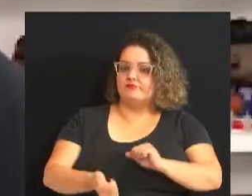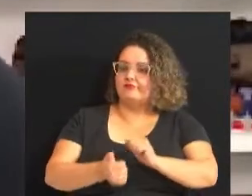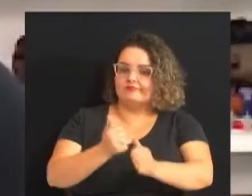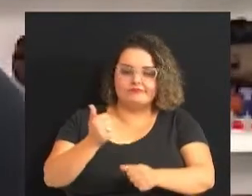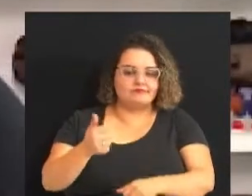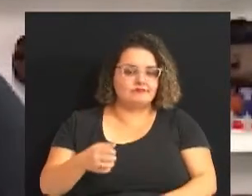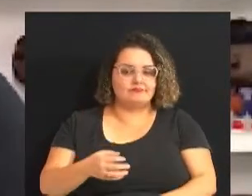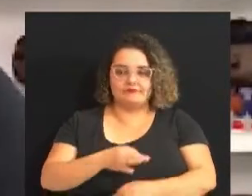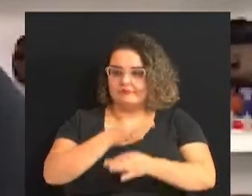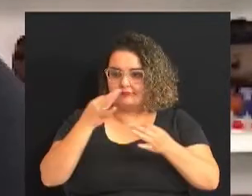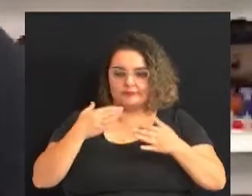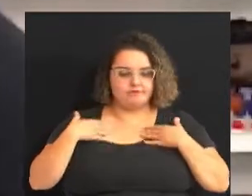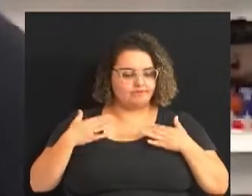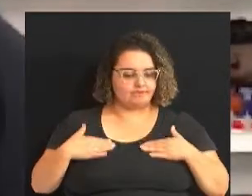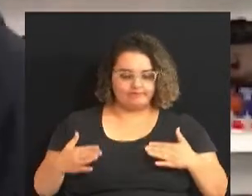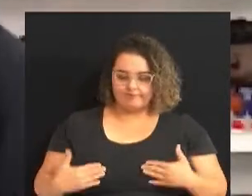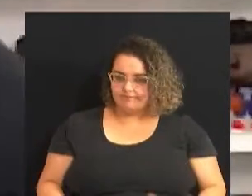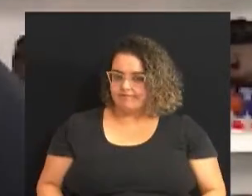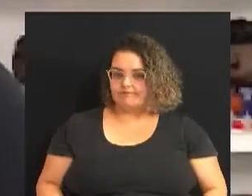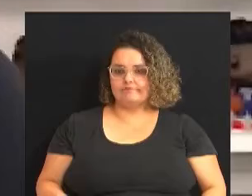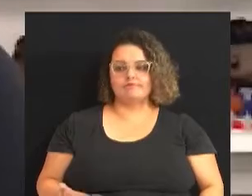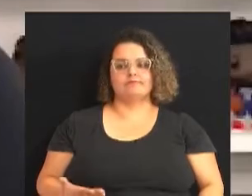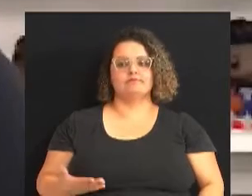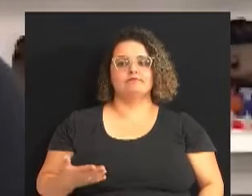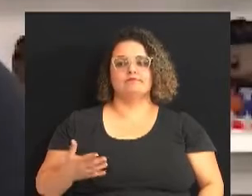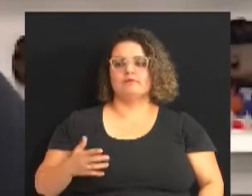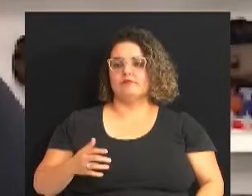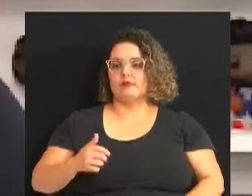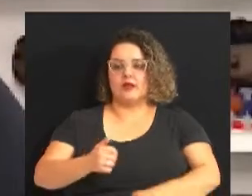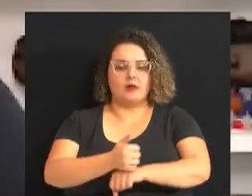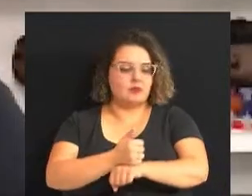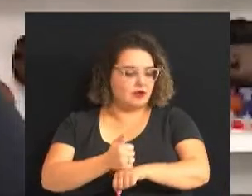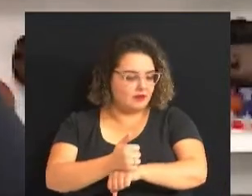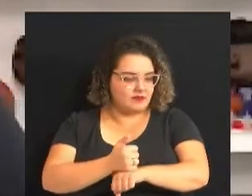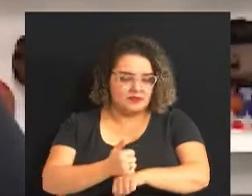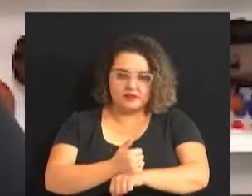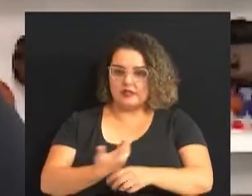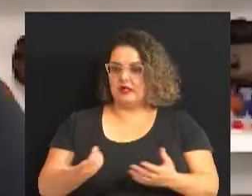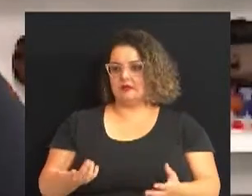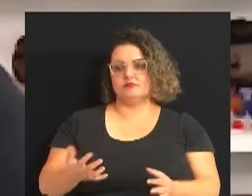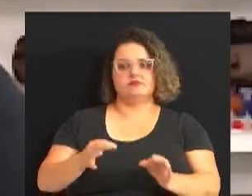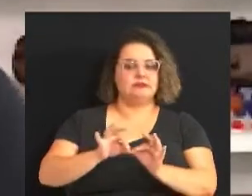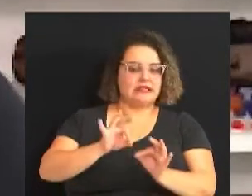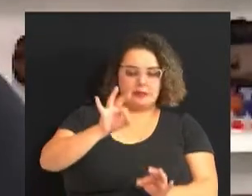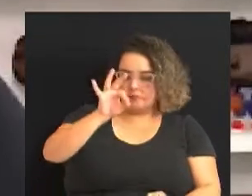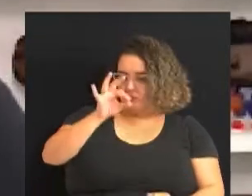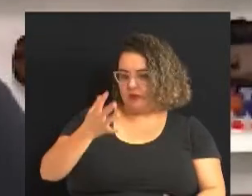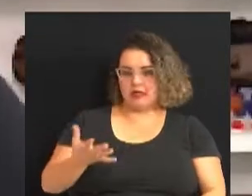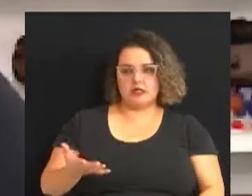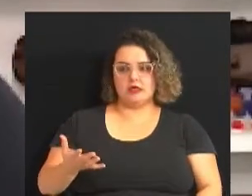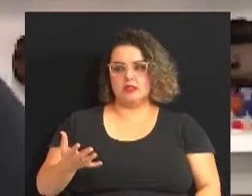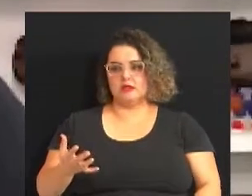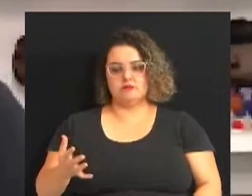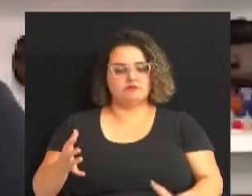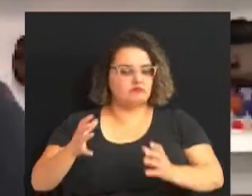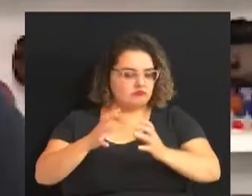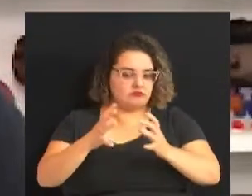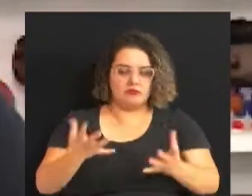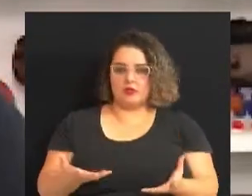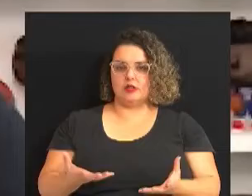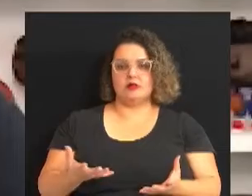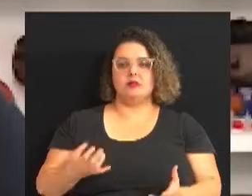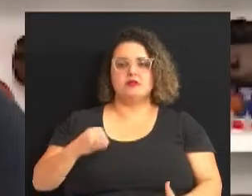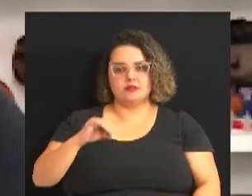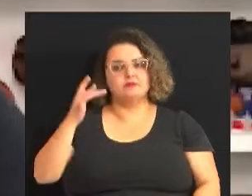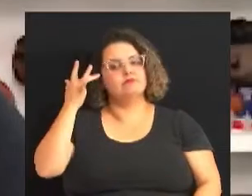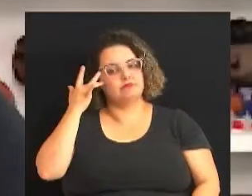aspecto físico, atleticismo, tamanho, e bola, e se ele tiver cabeça boa, é um